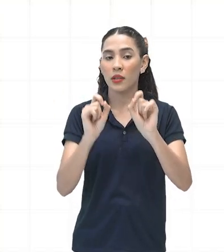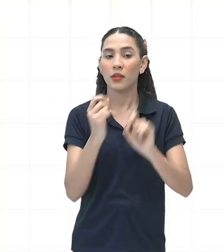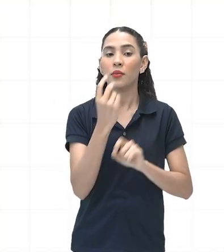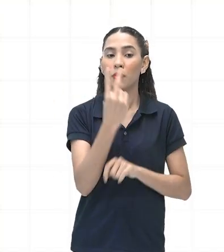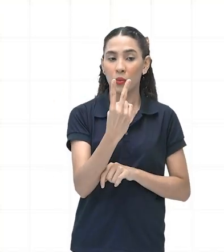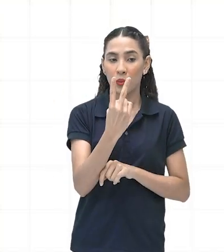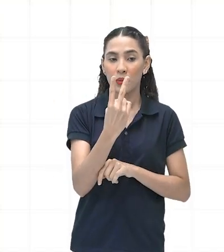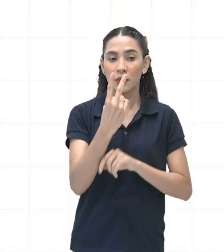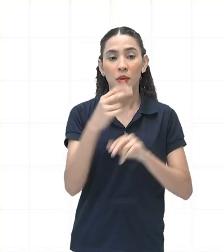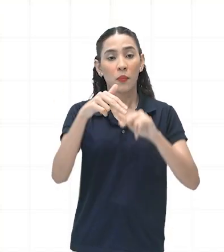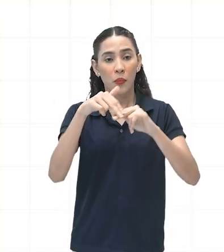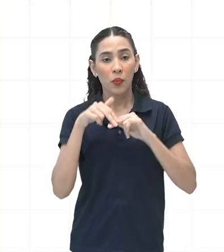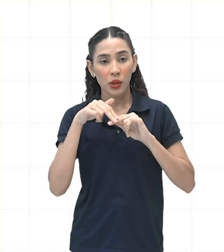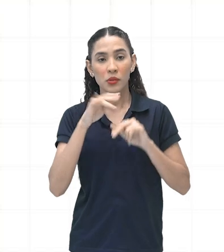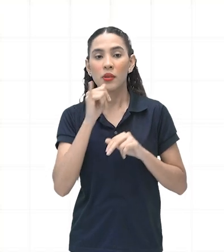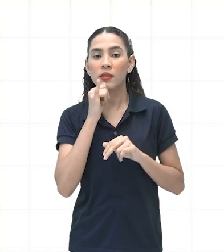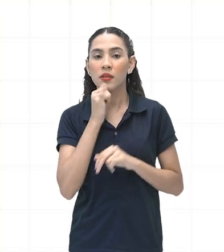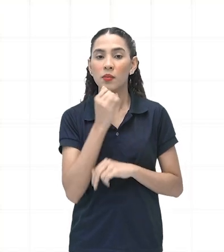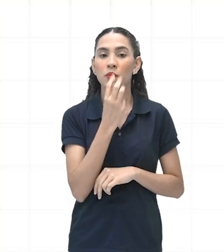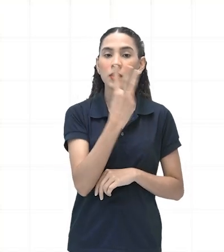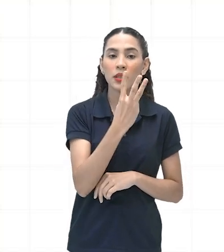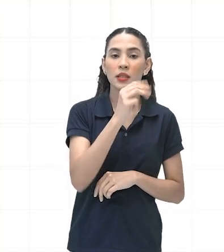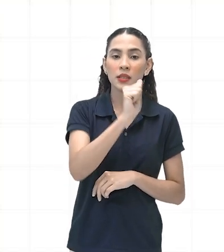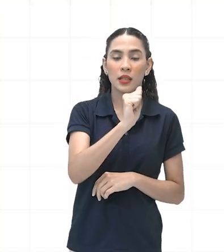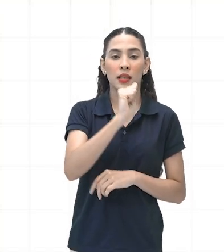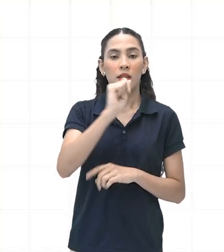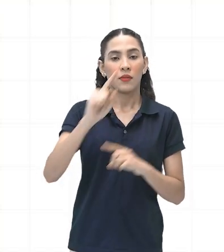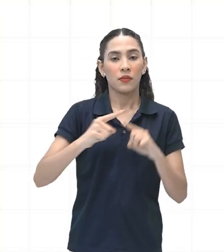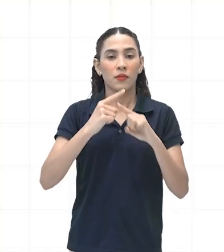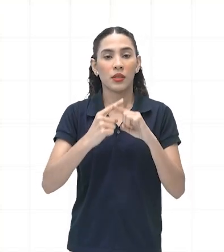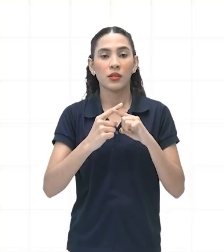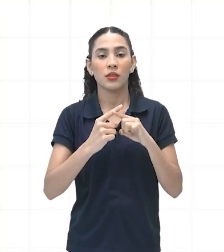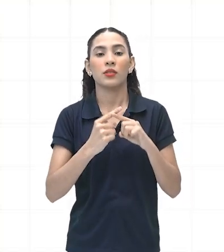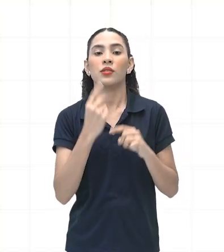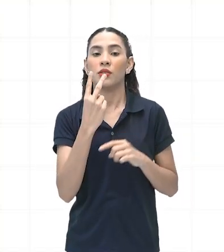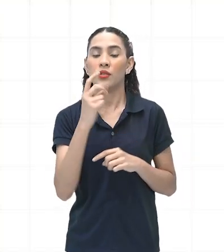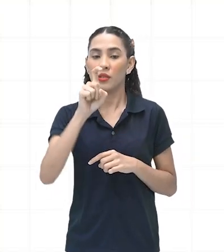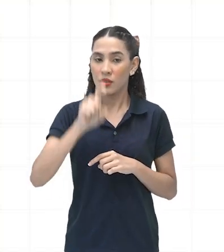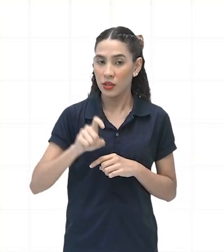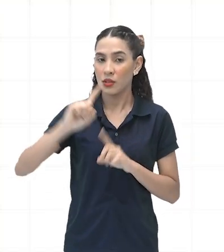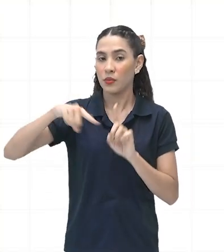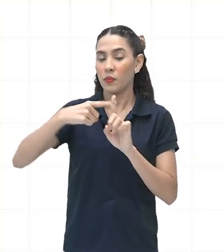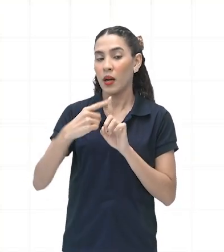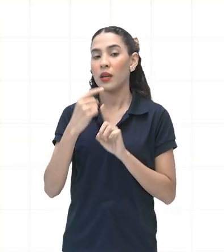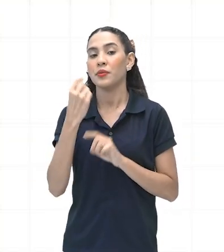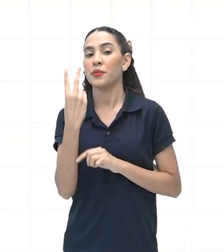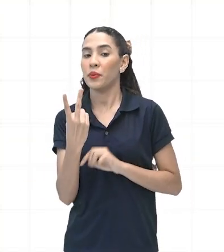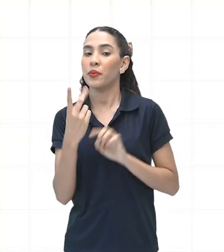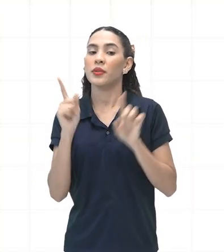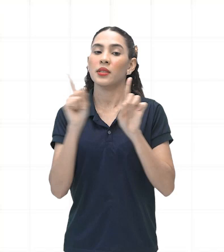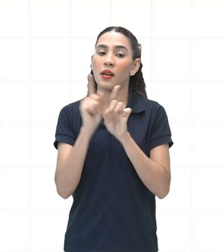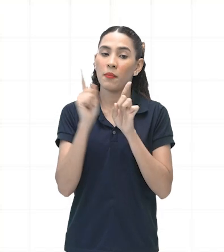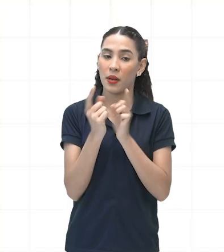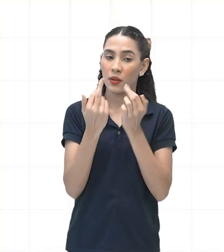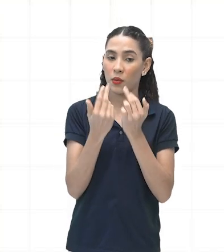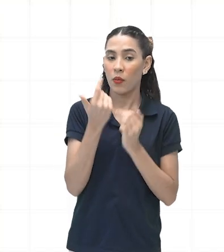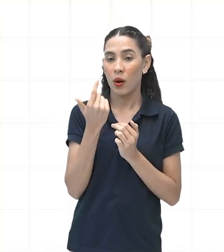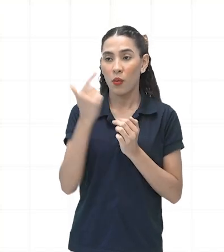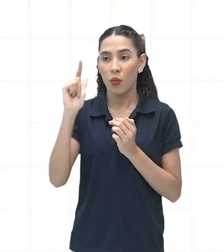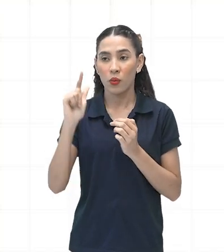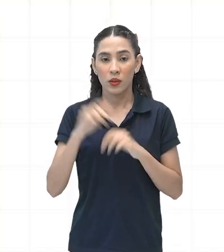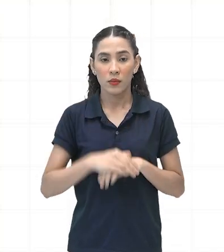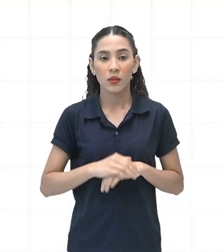O 2. Por isso vai ficar 3ax mais 2. Da mesma forma, vamos trabalhar agora na outra